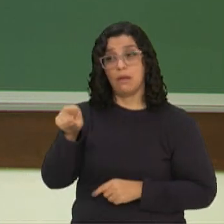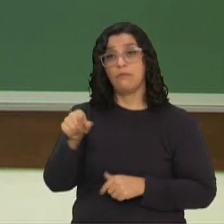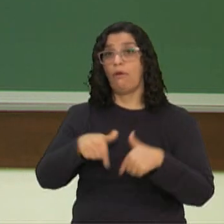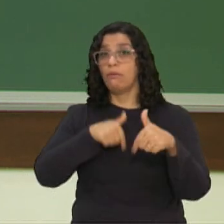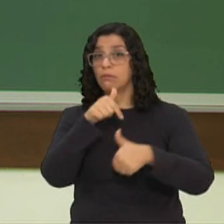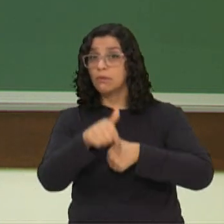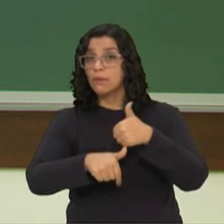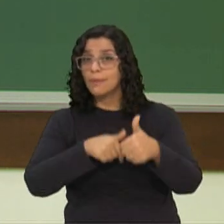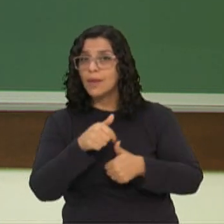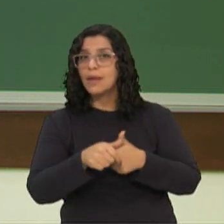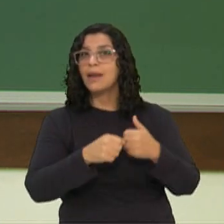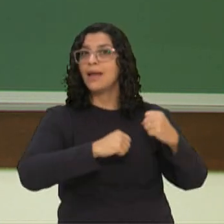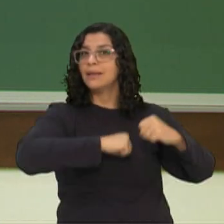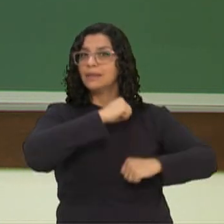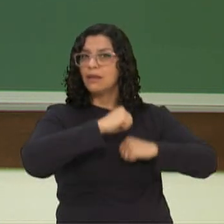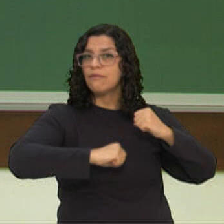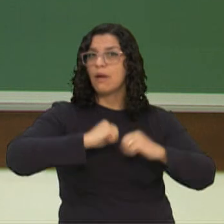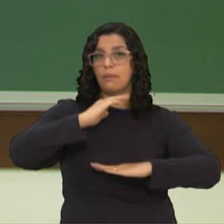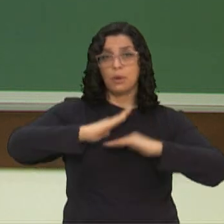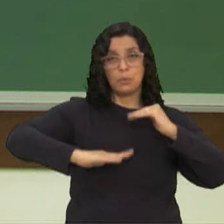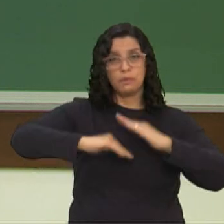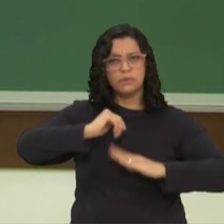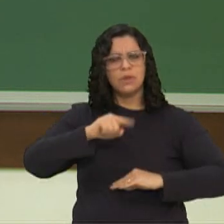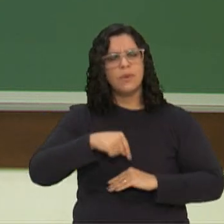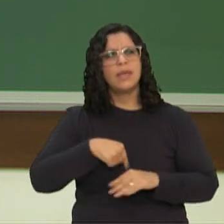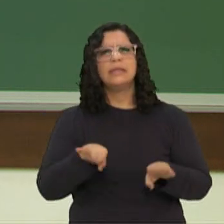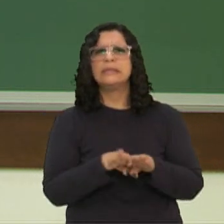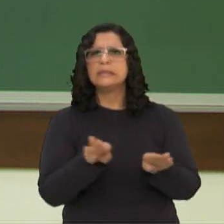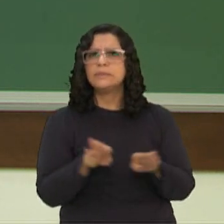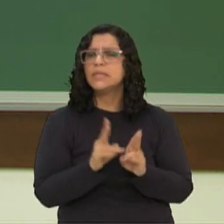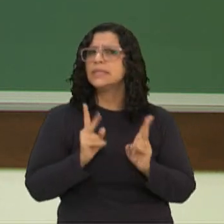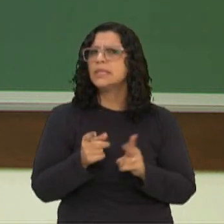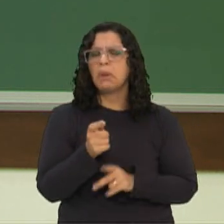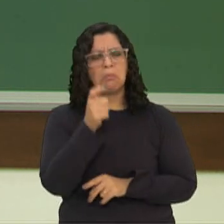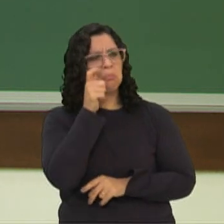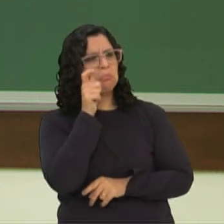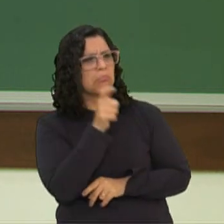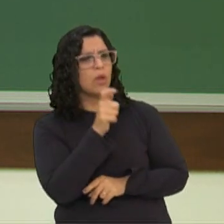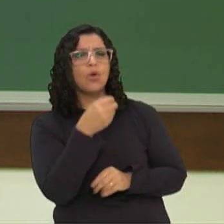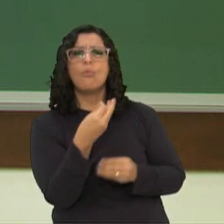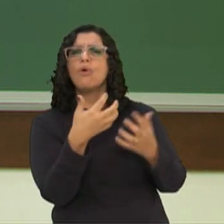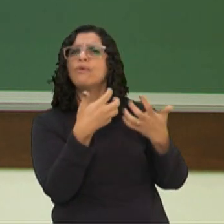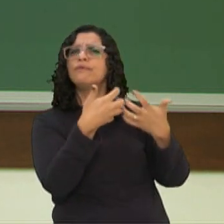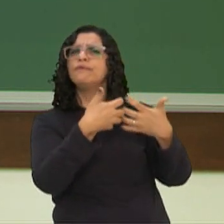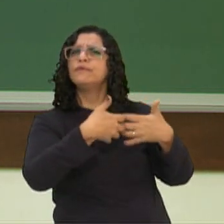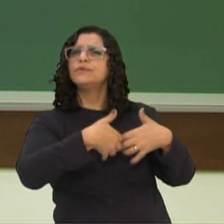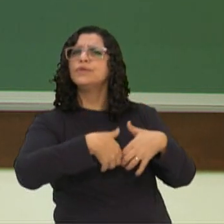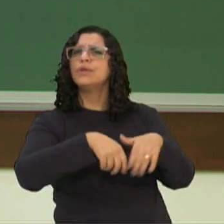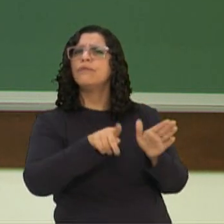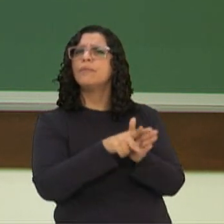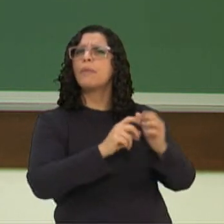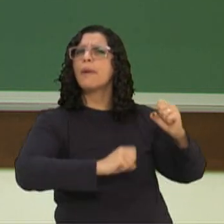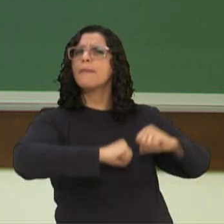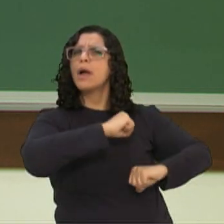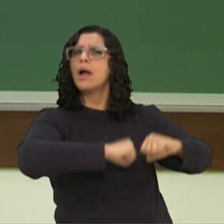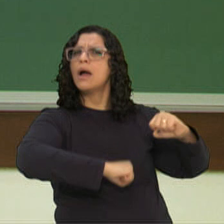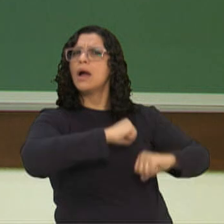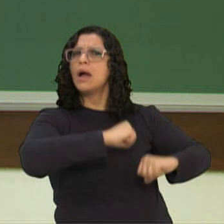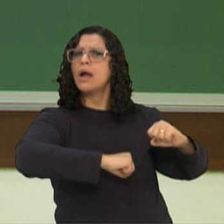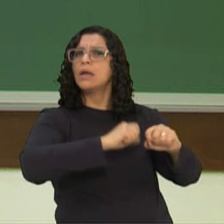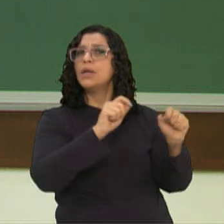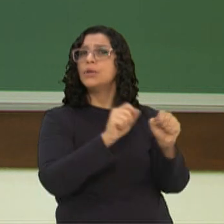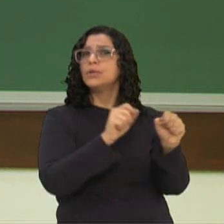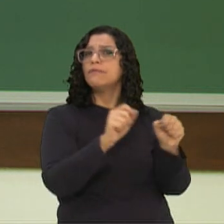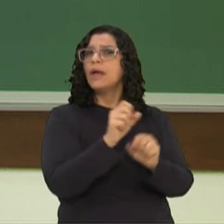nesse trabalho, nesse profissionalismo dele, ele procurou se interessar ali pelo funcionamento das máquinas e,